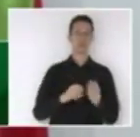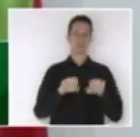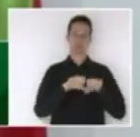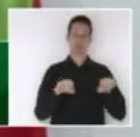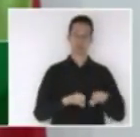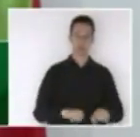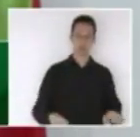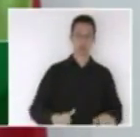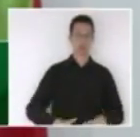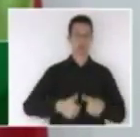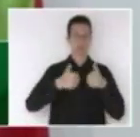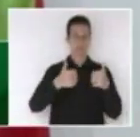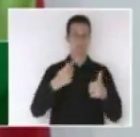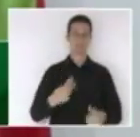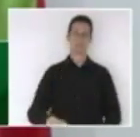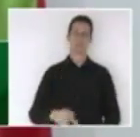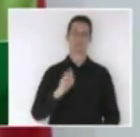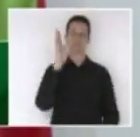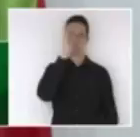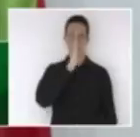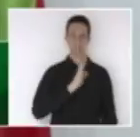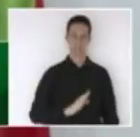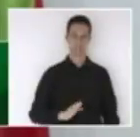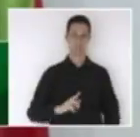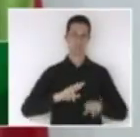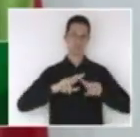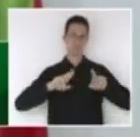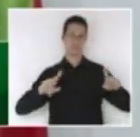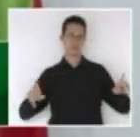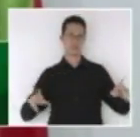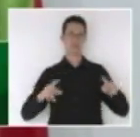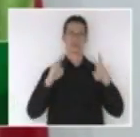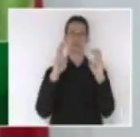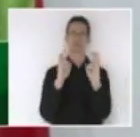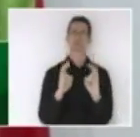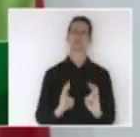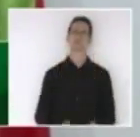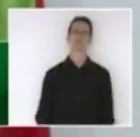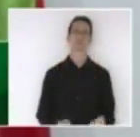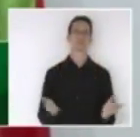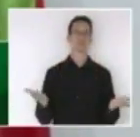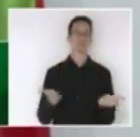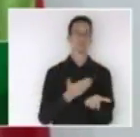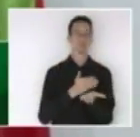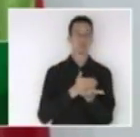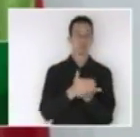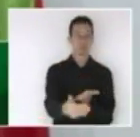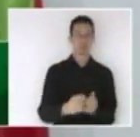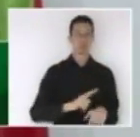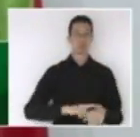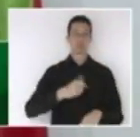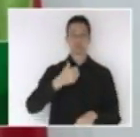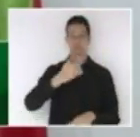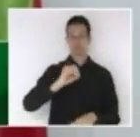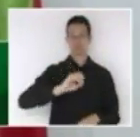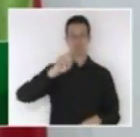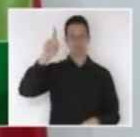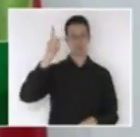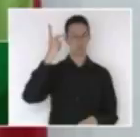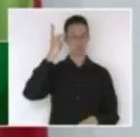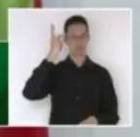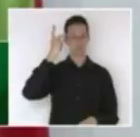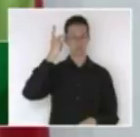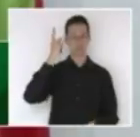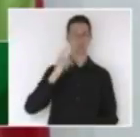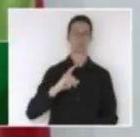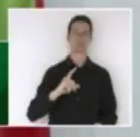em debate. Então, estão sendo lançados agora às 10 horas em São Paulo. E eu estou também me ausentando aqui um pouco. Eu